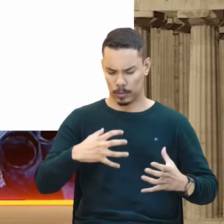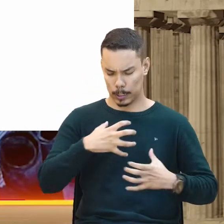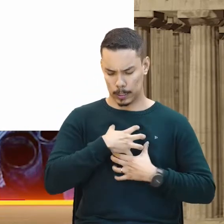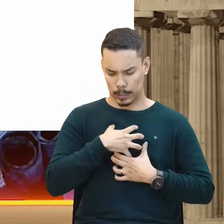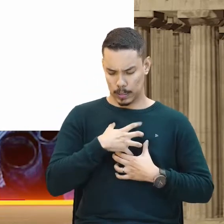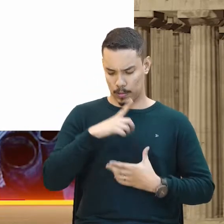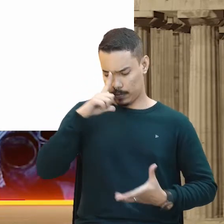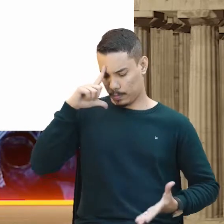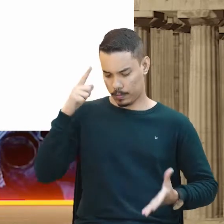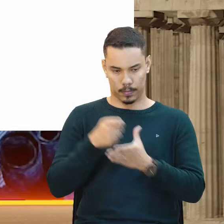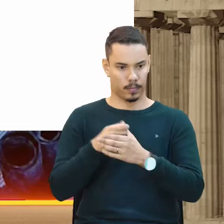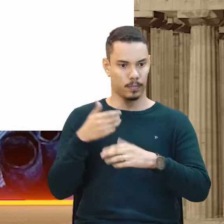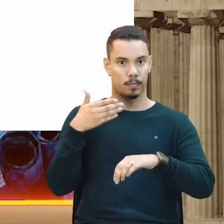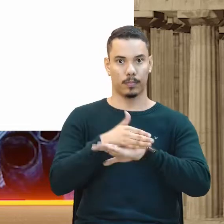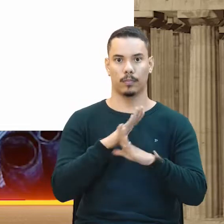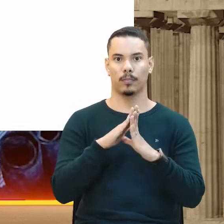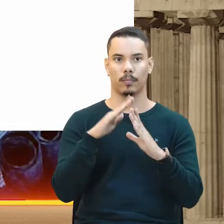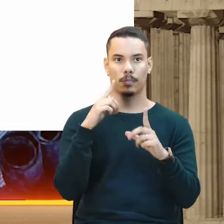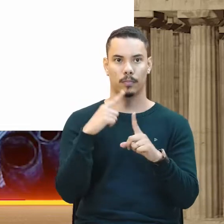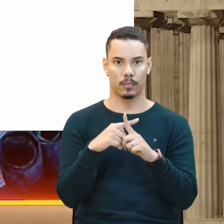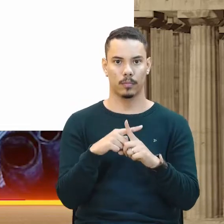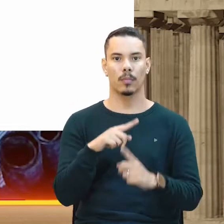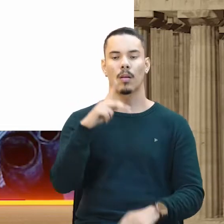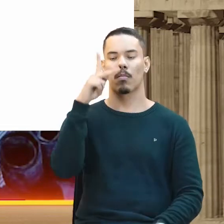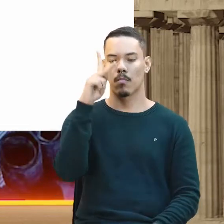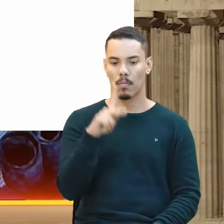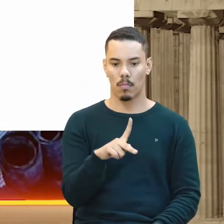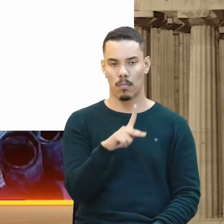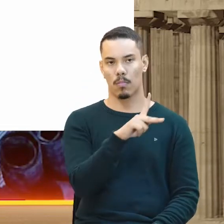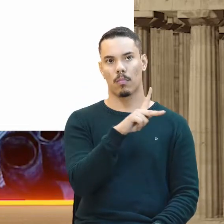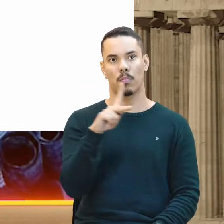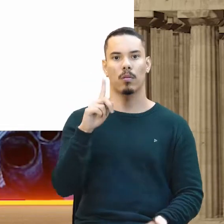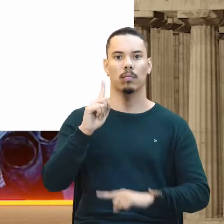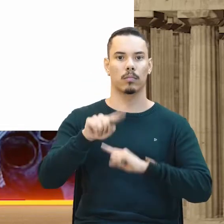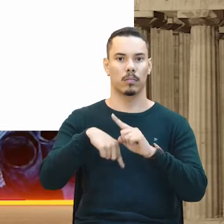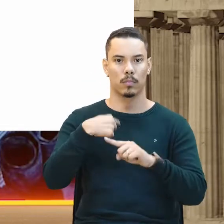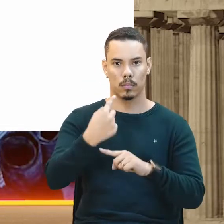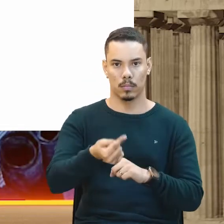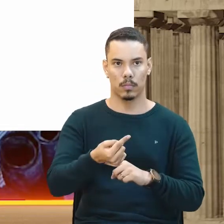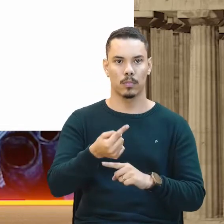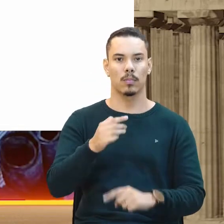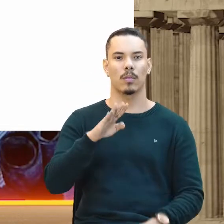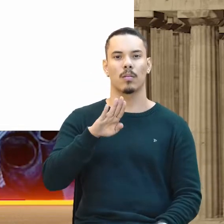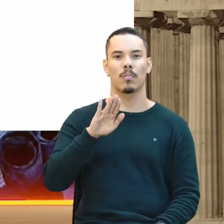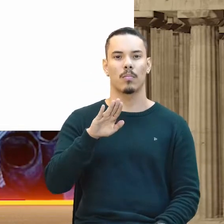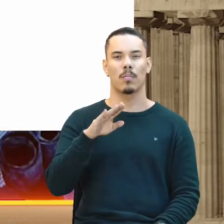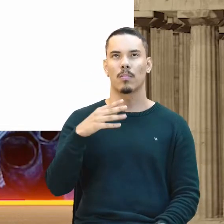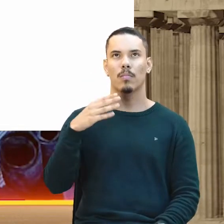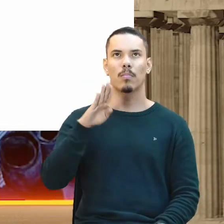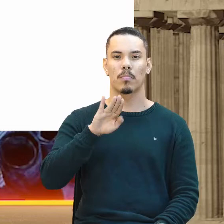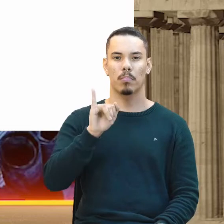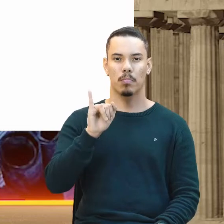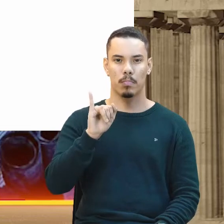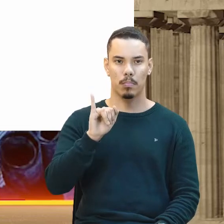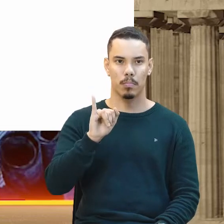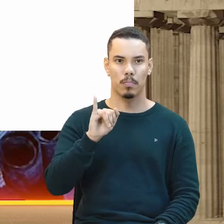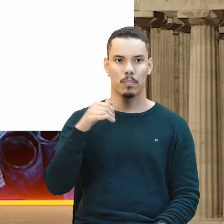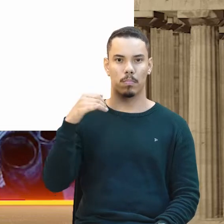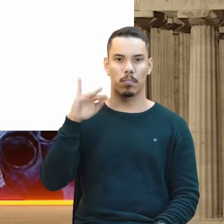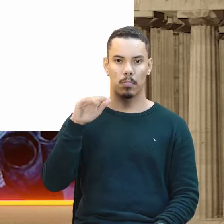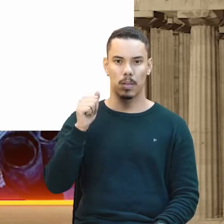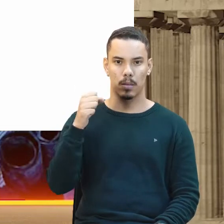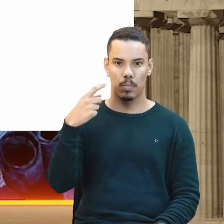entrar para a igreja. Ele foi padre, depois tornou-se bispo. Então, e ele é um dos